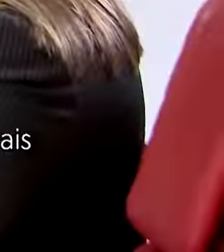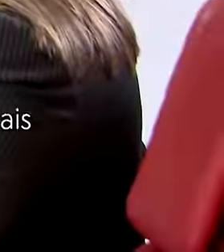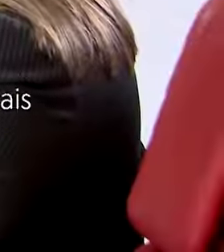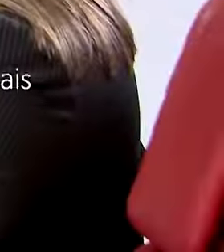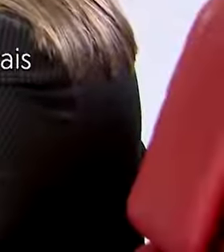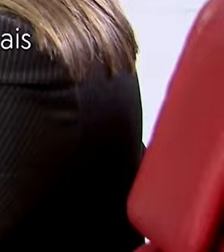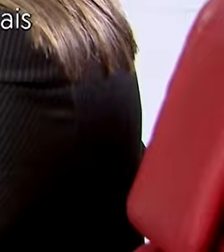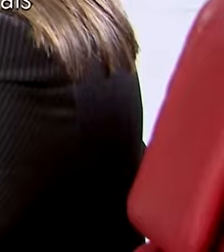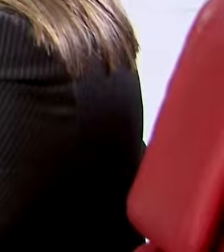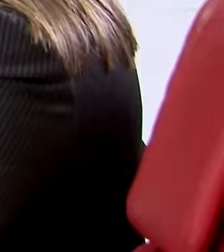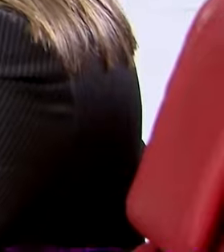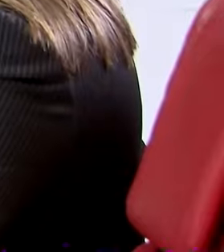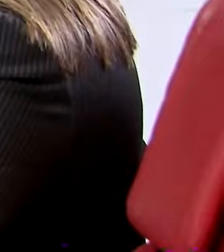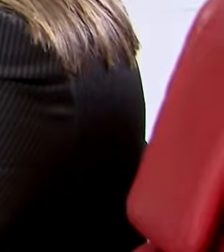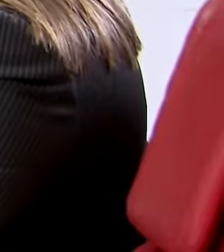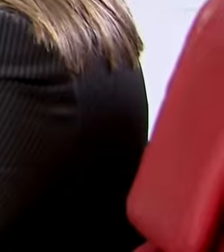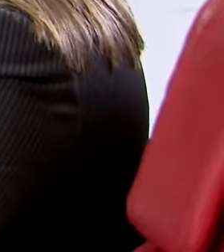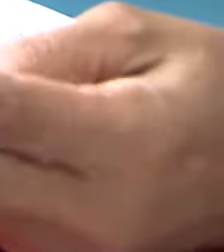Legenda